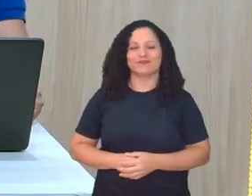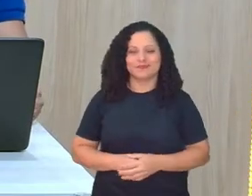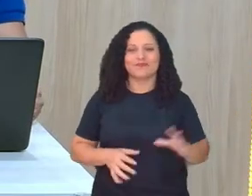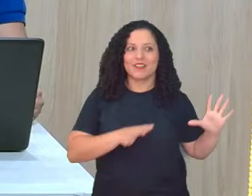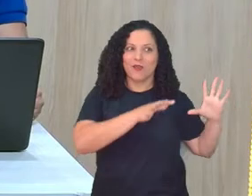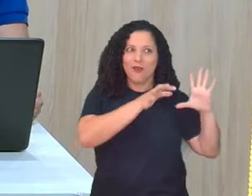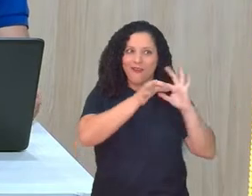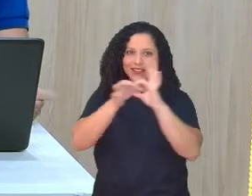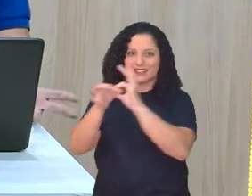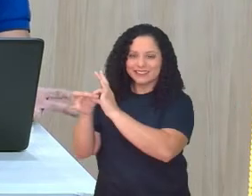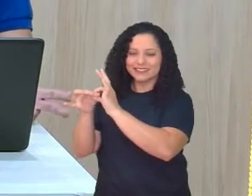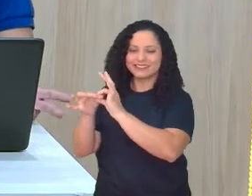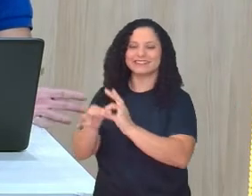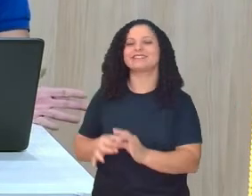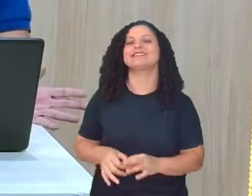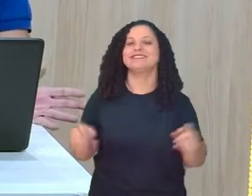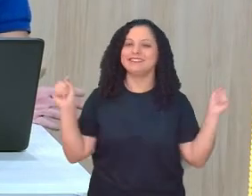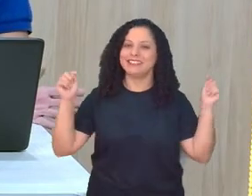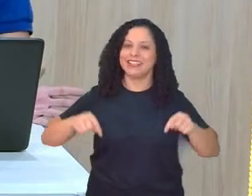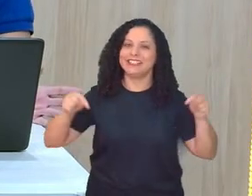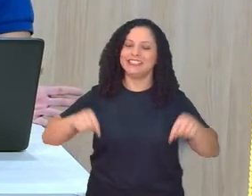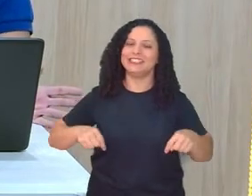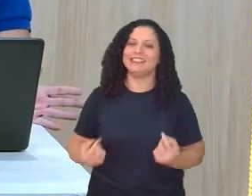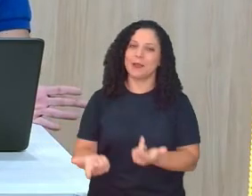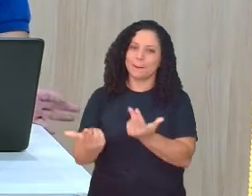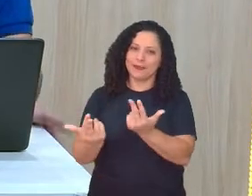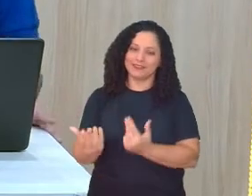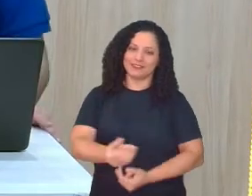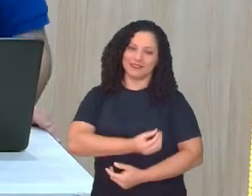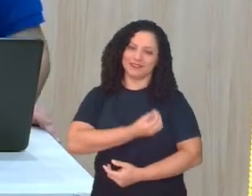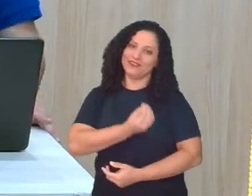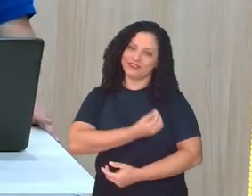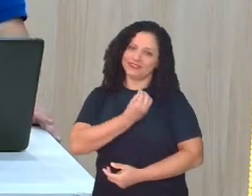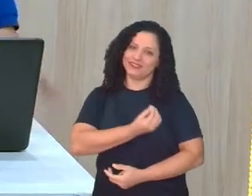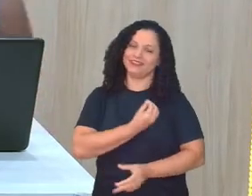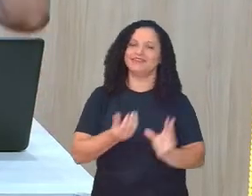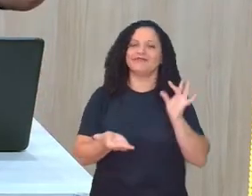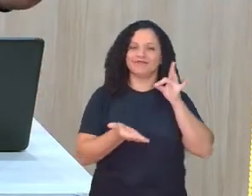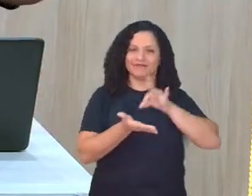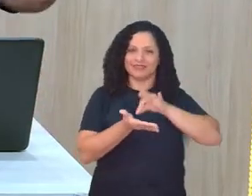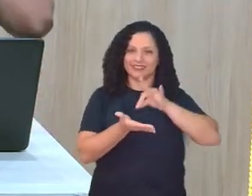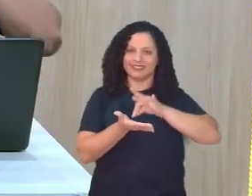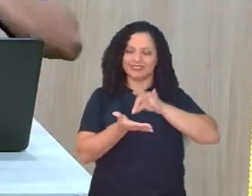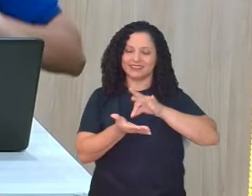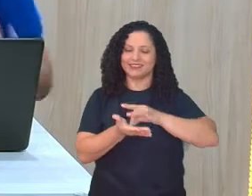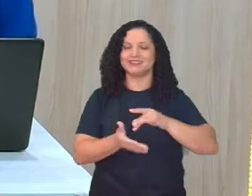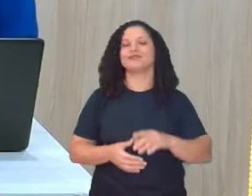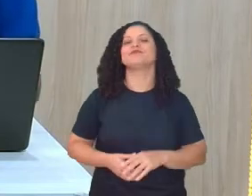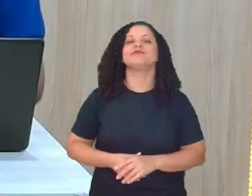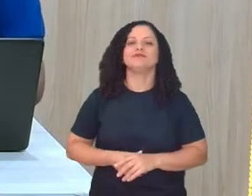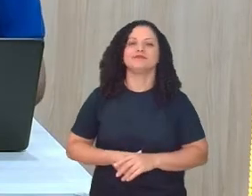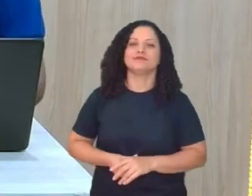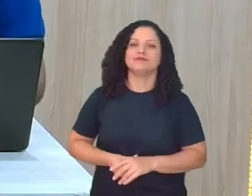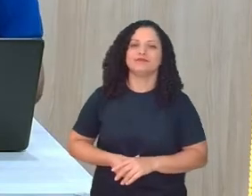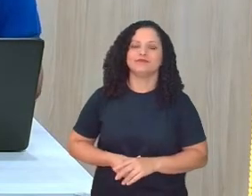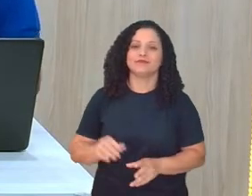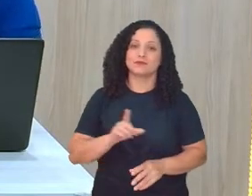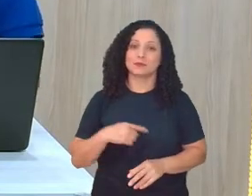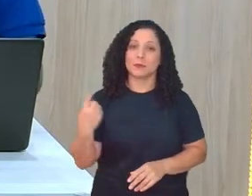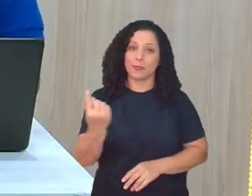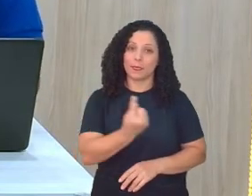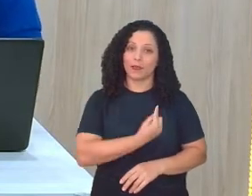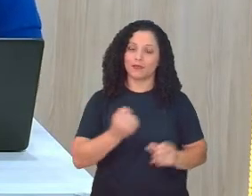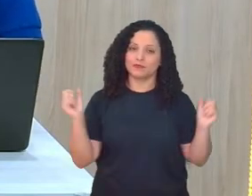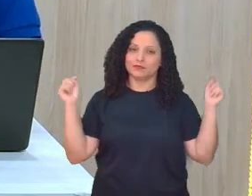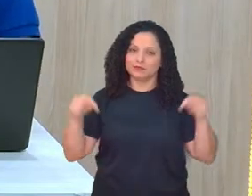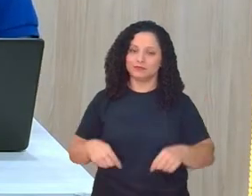coeso aqui, que é o que a gente é na vida, né? Isso, professora Isso Adriana. mesmo, professora Camille. Estamos assim,